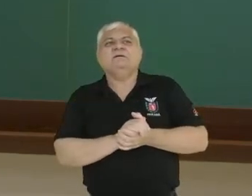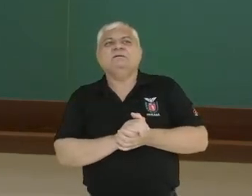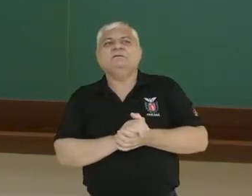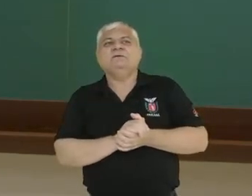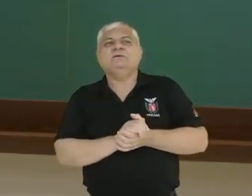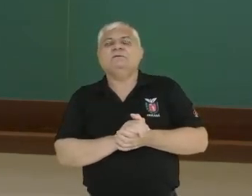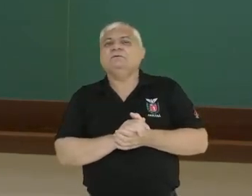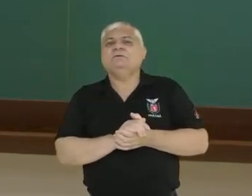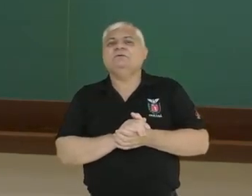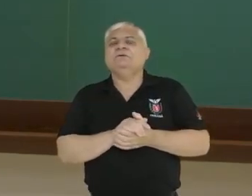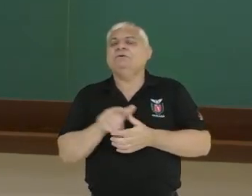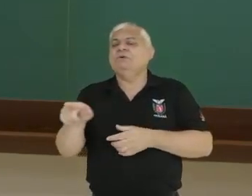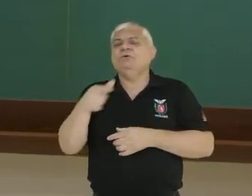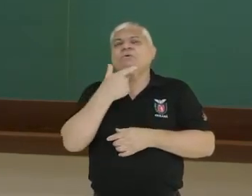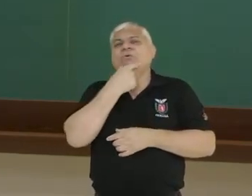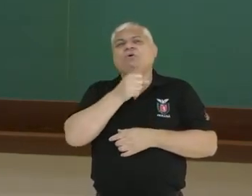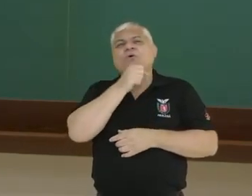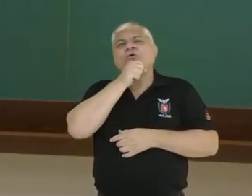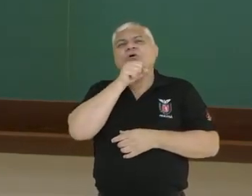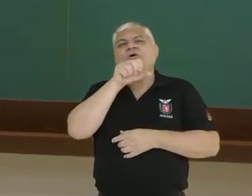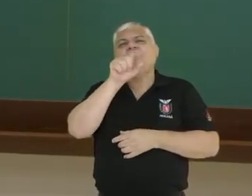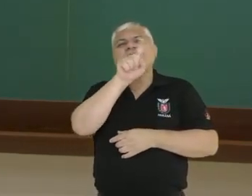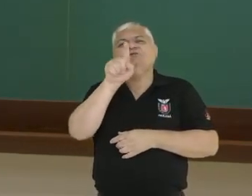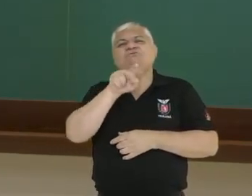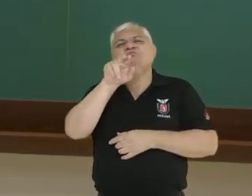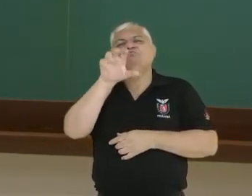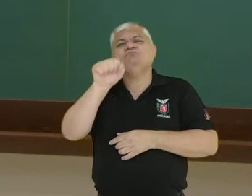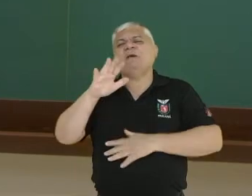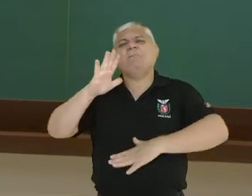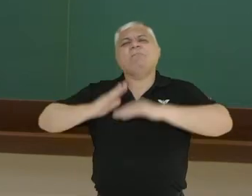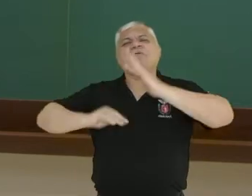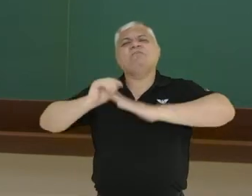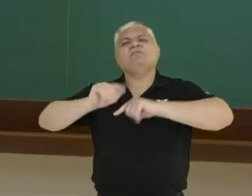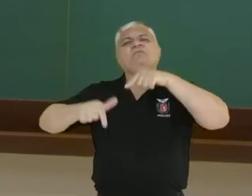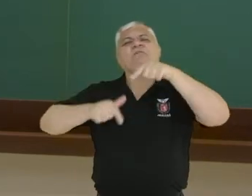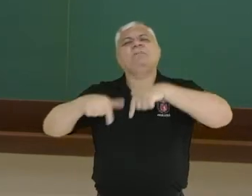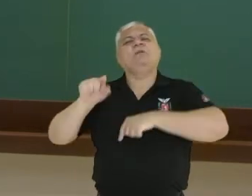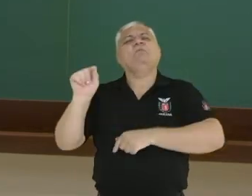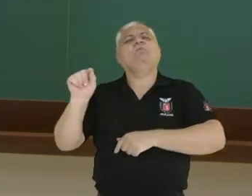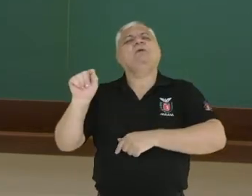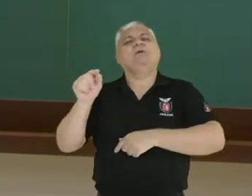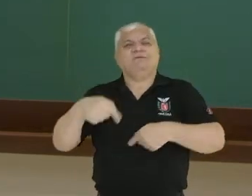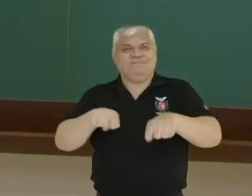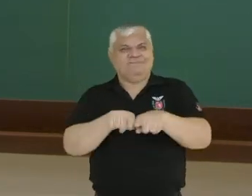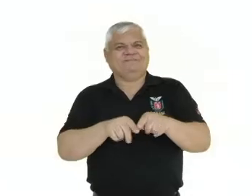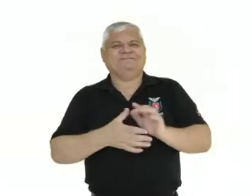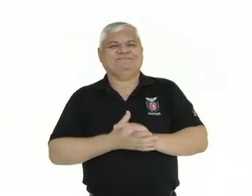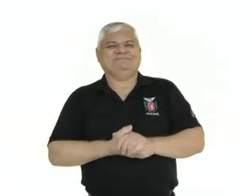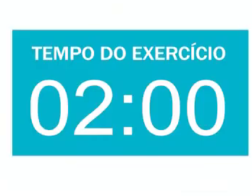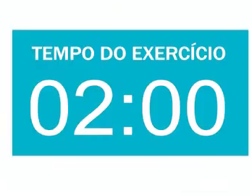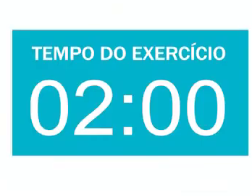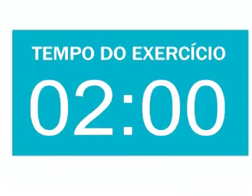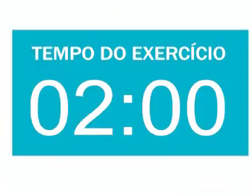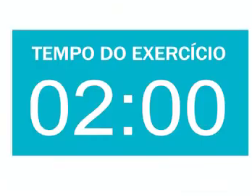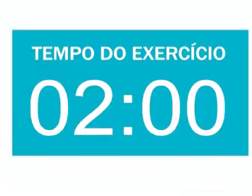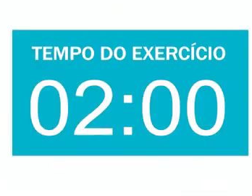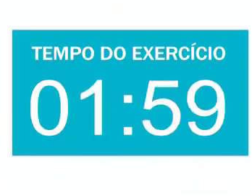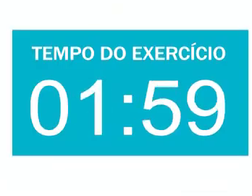texto, responda, qual é a profissão deste personagem chamado Zusa? Já voltamos.